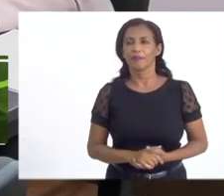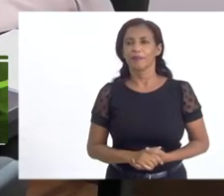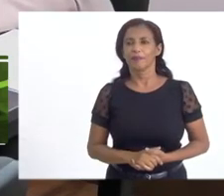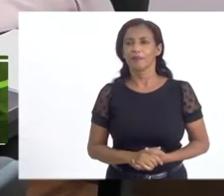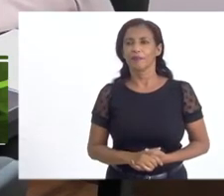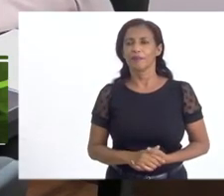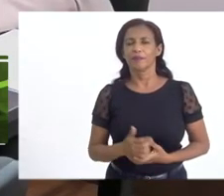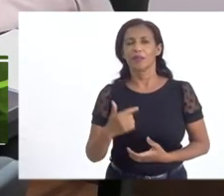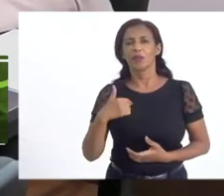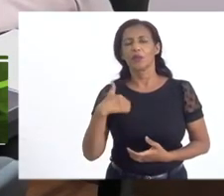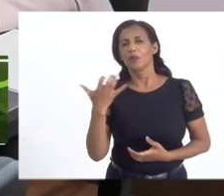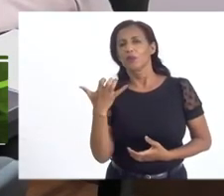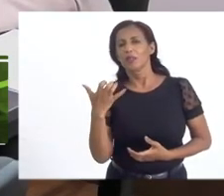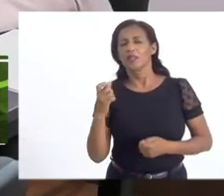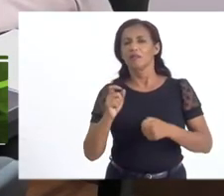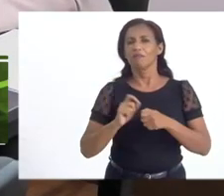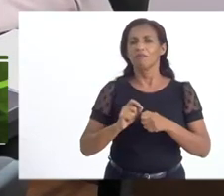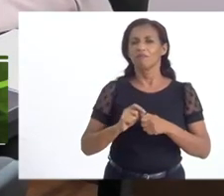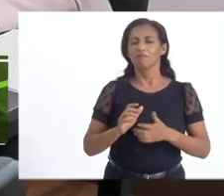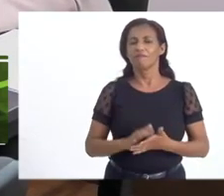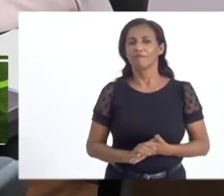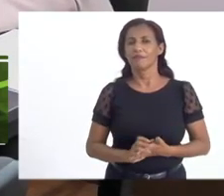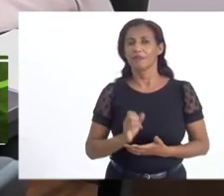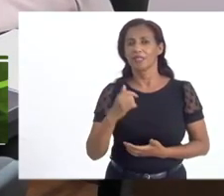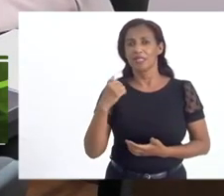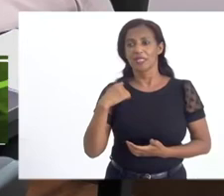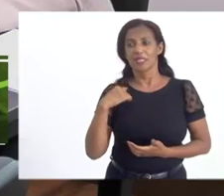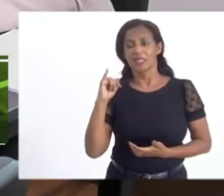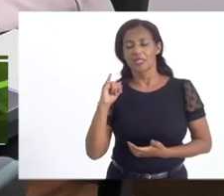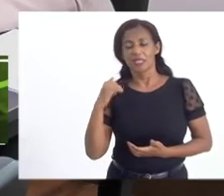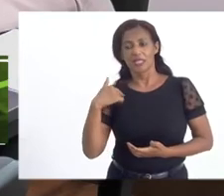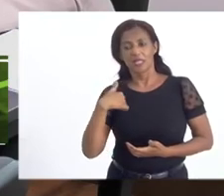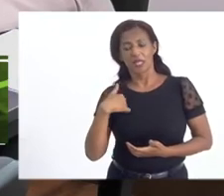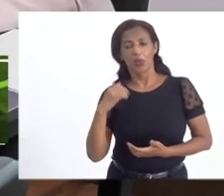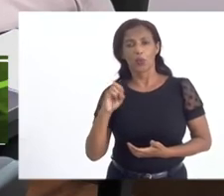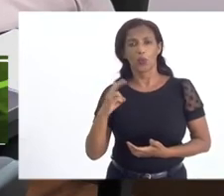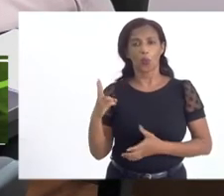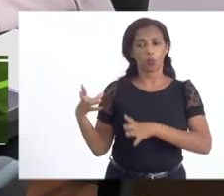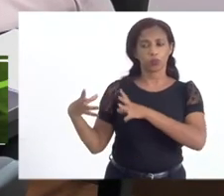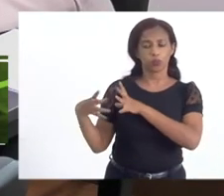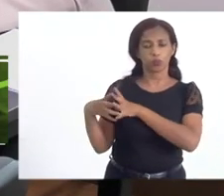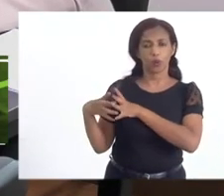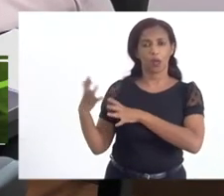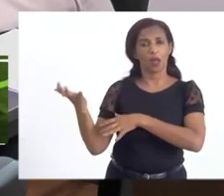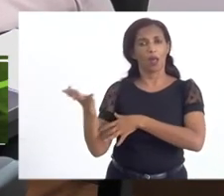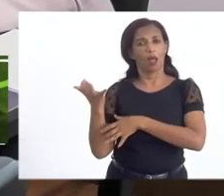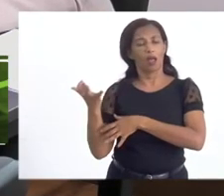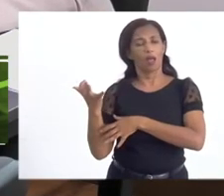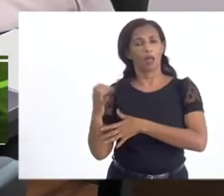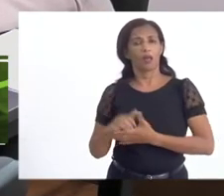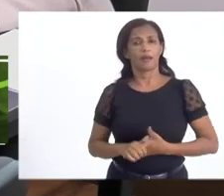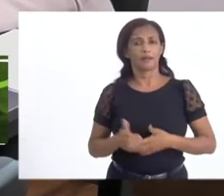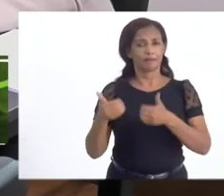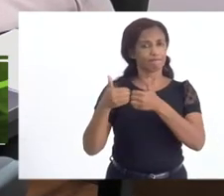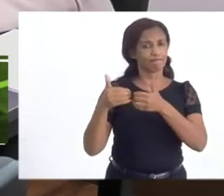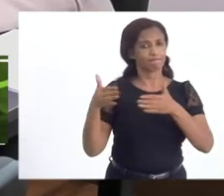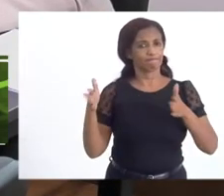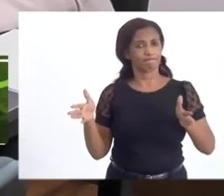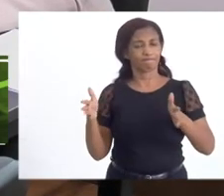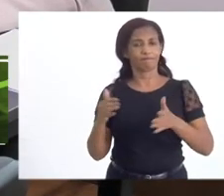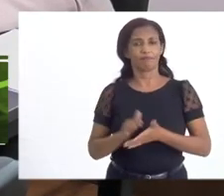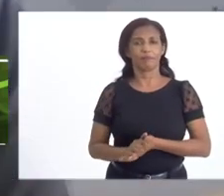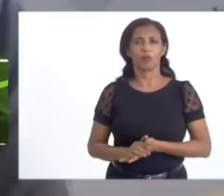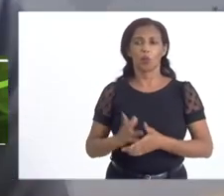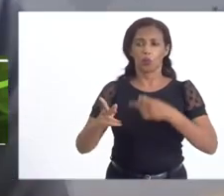O que eu gostaria de fazer, o nosso CEO, o nosso presidente Alexandre Monteiro está com a gente também, ele queria abrir com